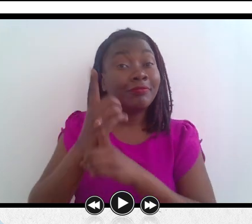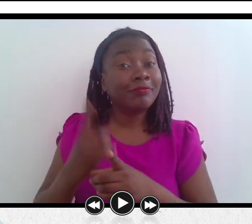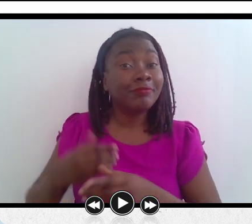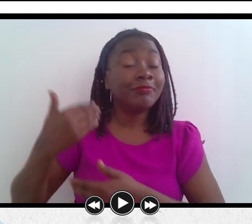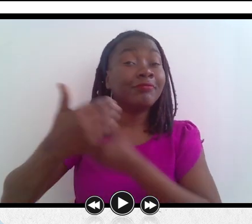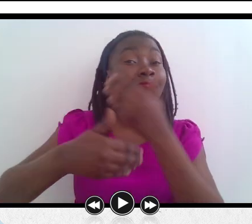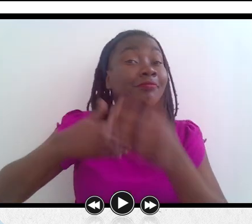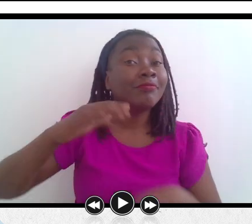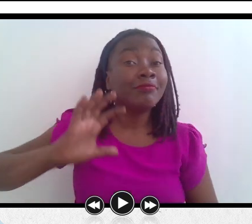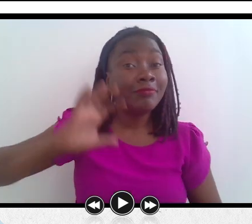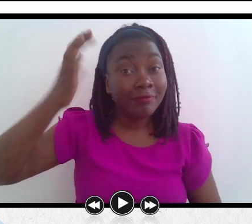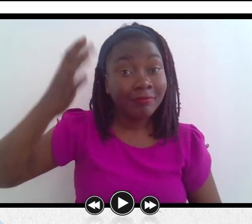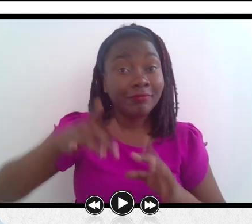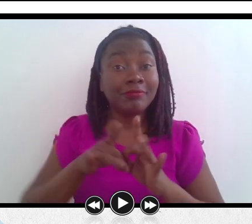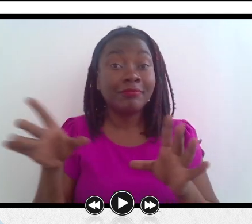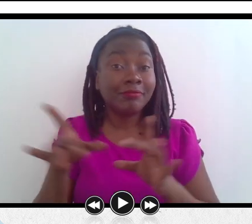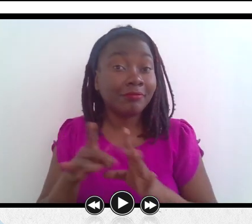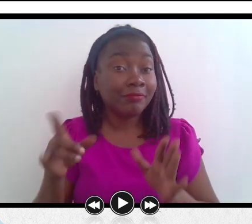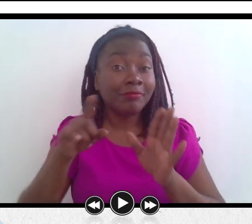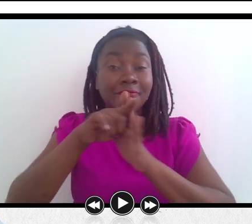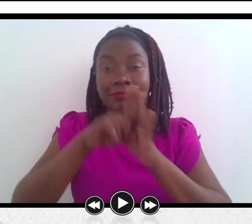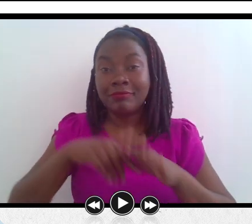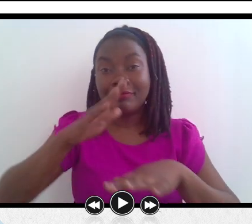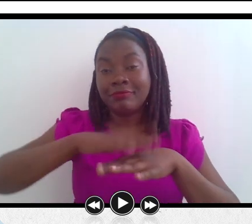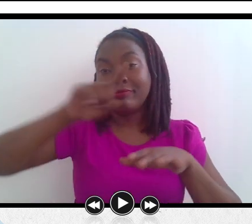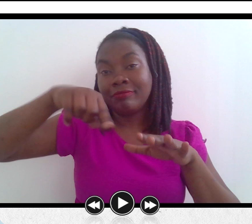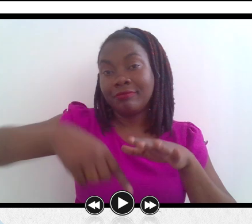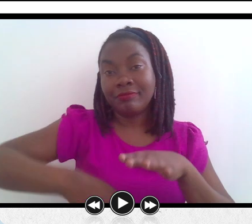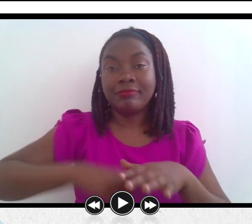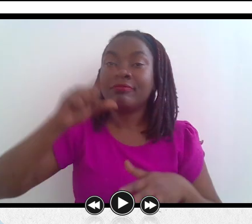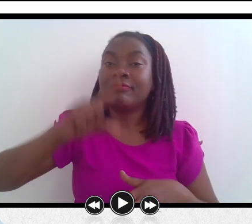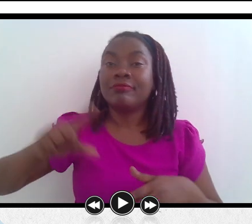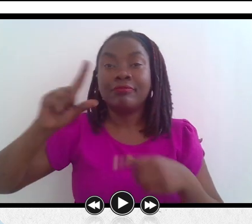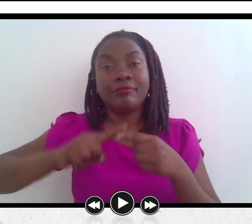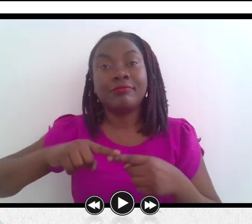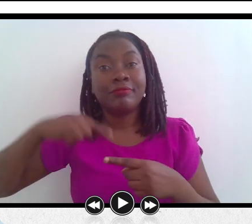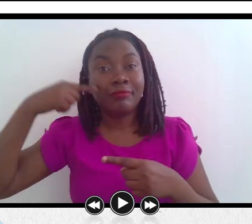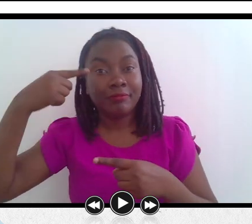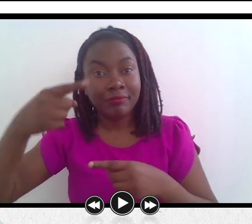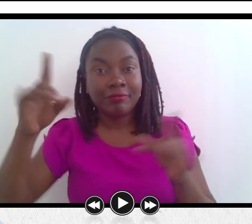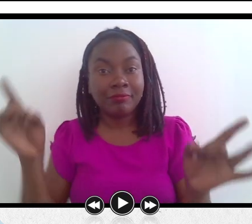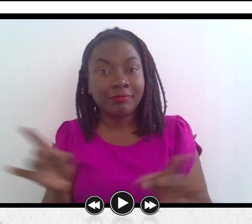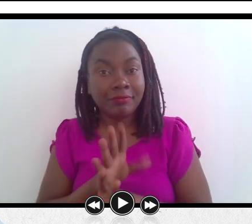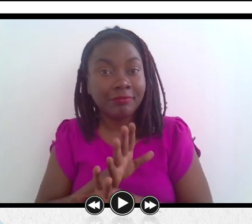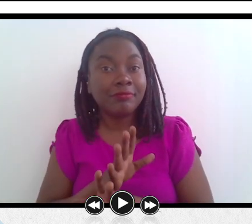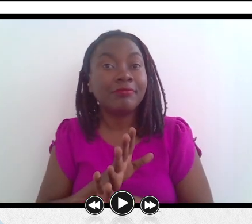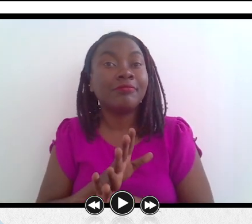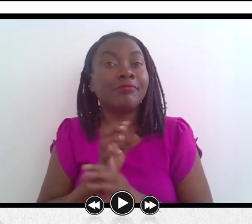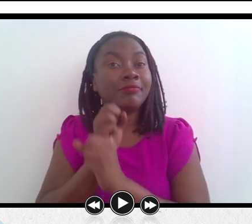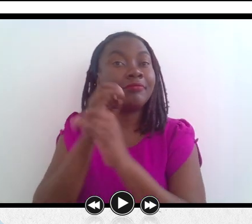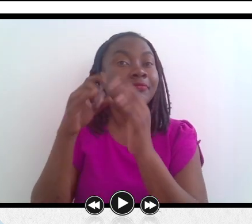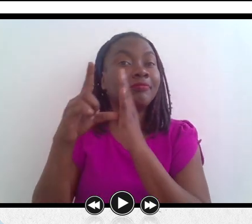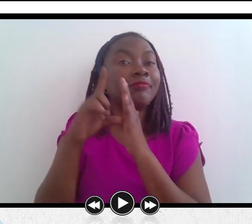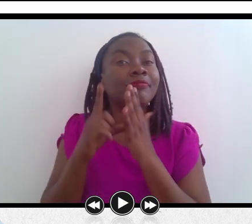acabar permitindo uma análise mais profunda e, obviamente, depois a constituição do prognóstico, que daí já tem